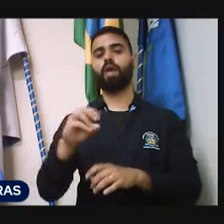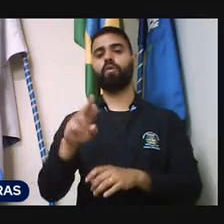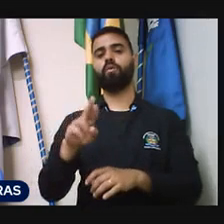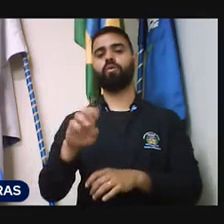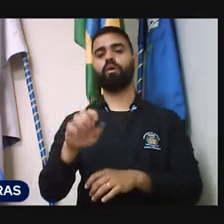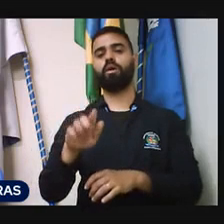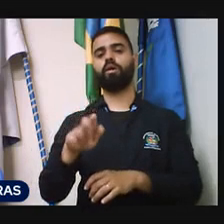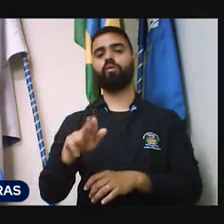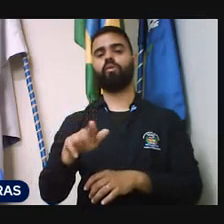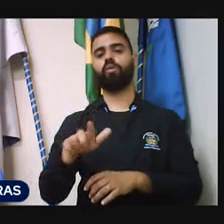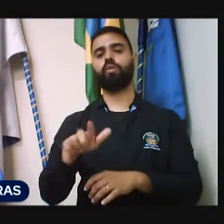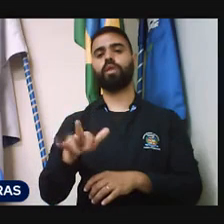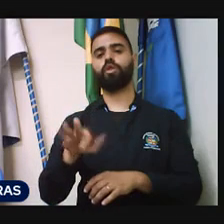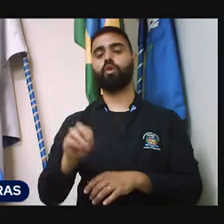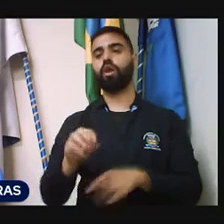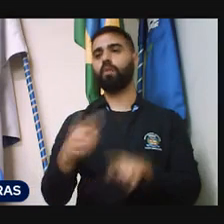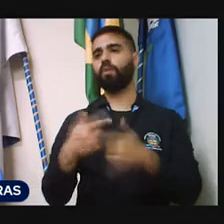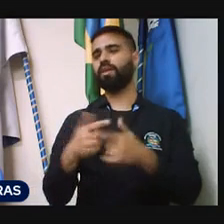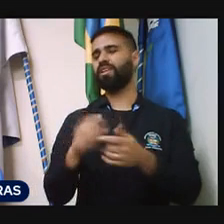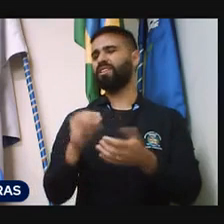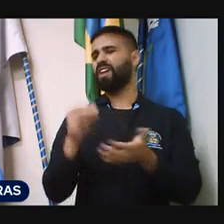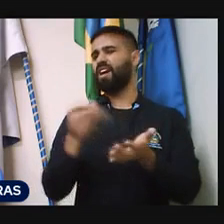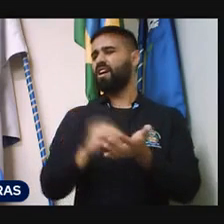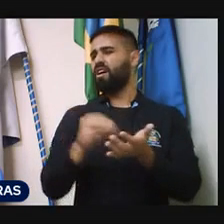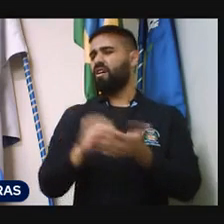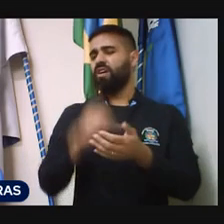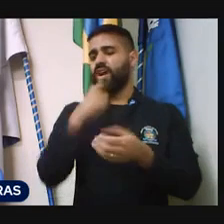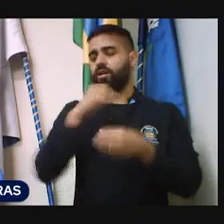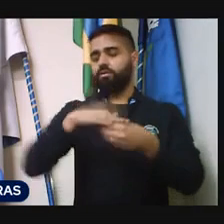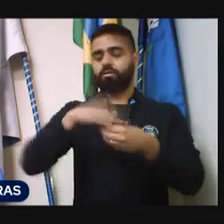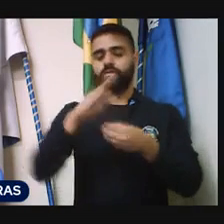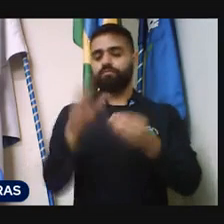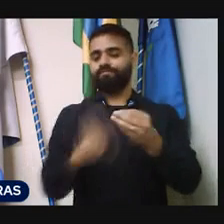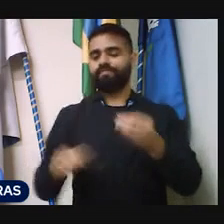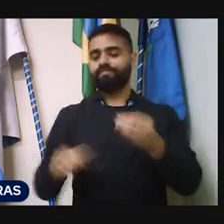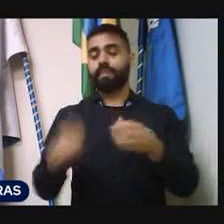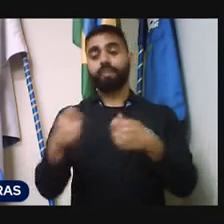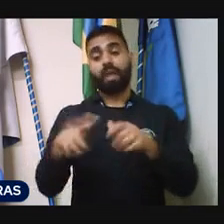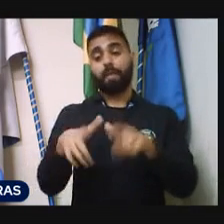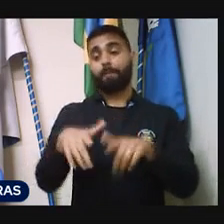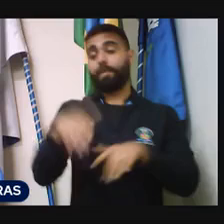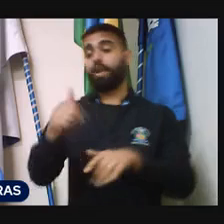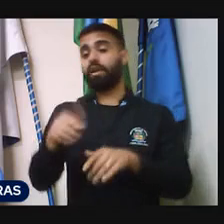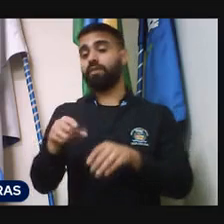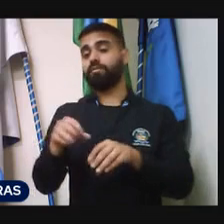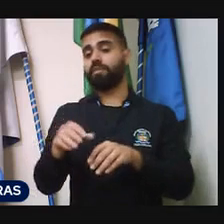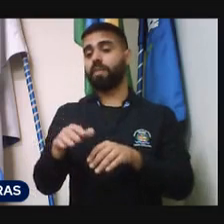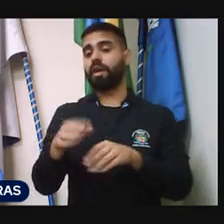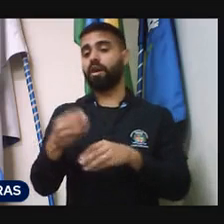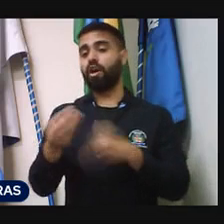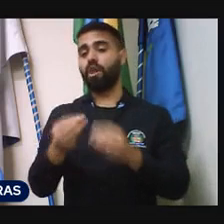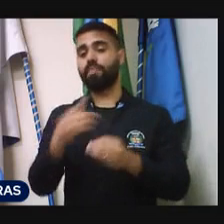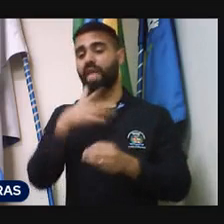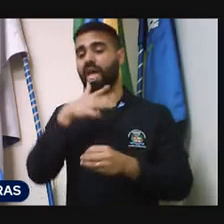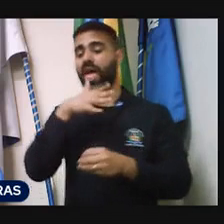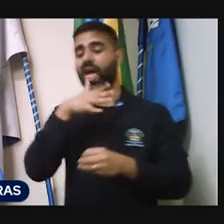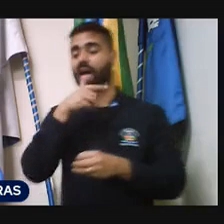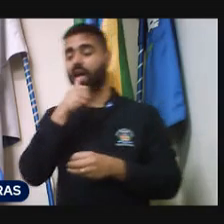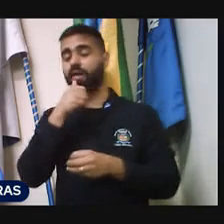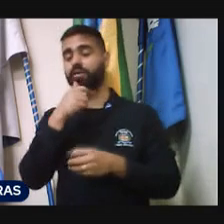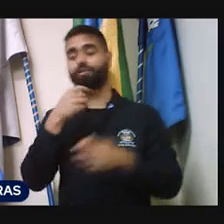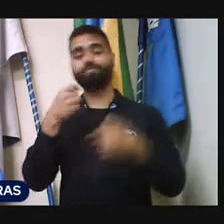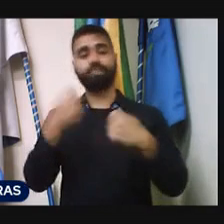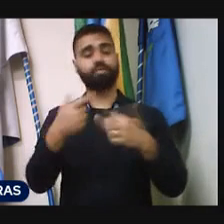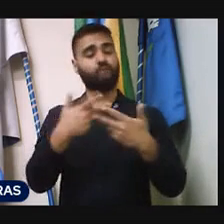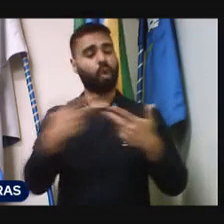de ineficiência de esgoto precisa melhorar a distribuição da água precisa melhorar a qualidade da água então as nossas